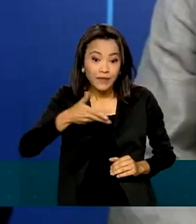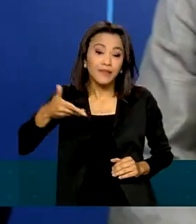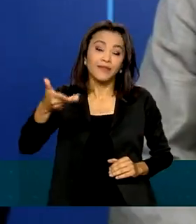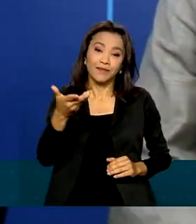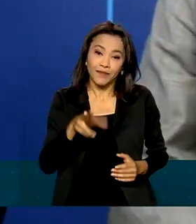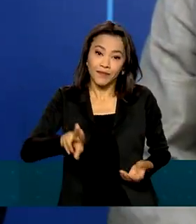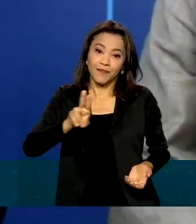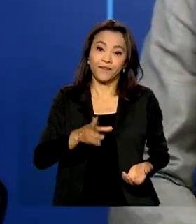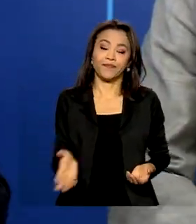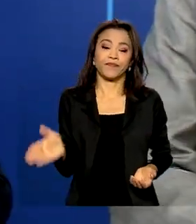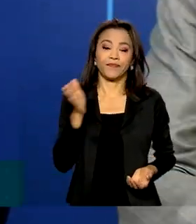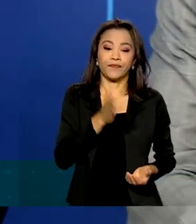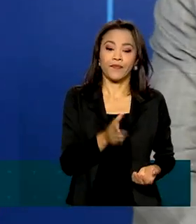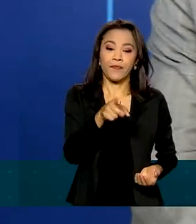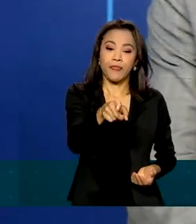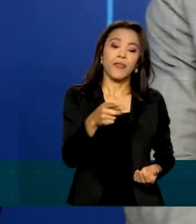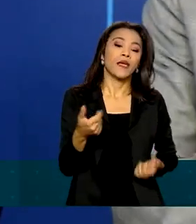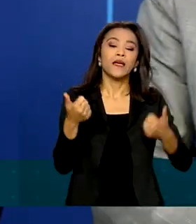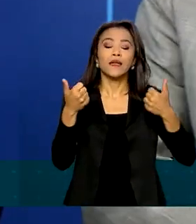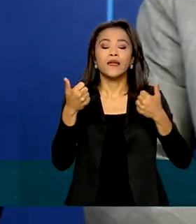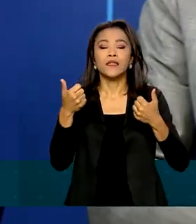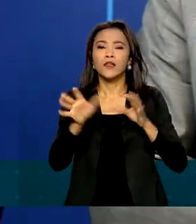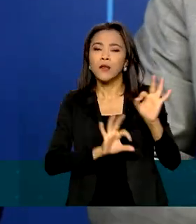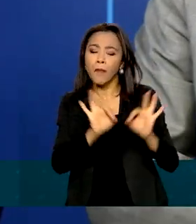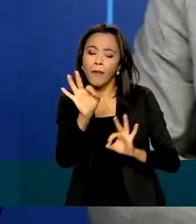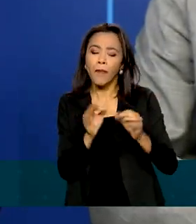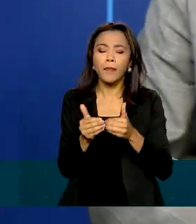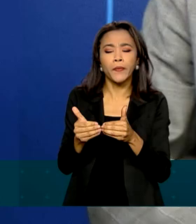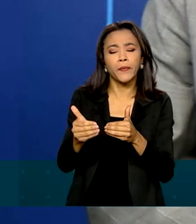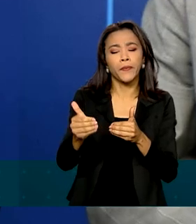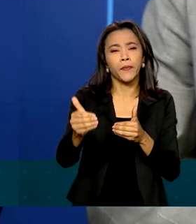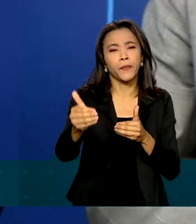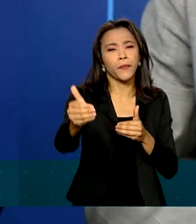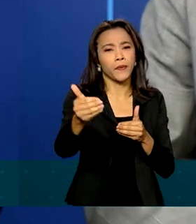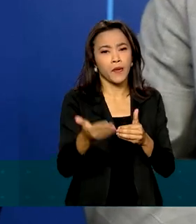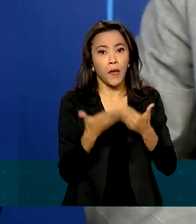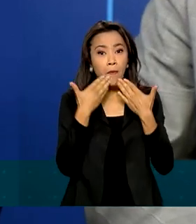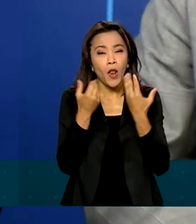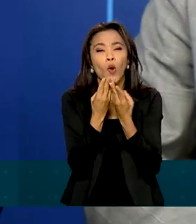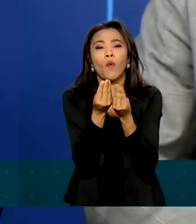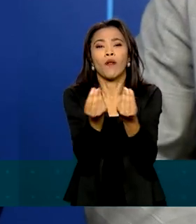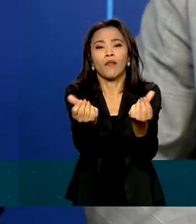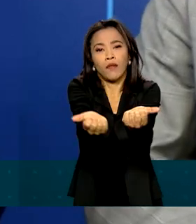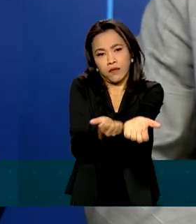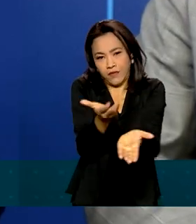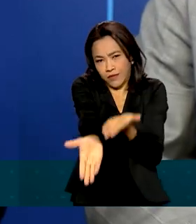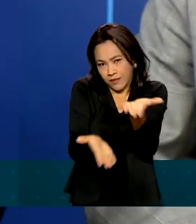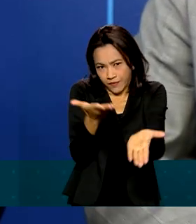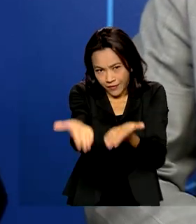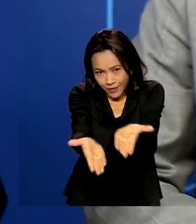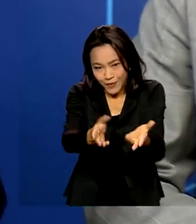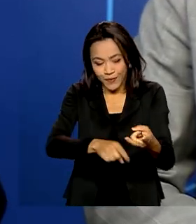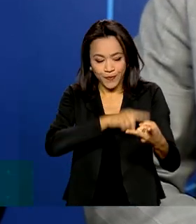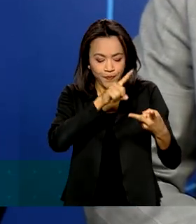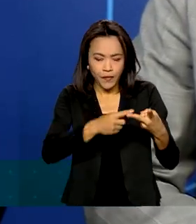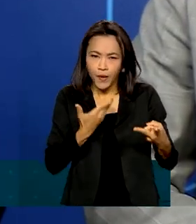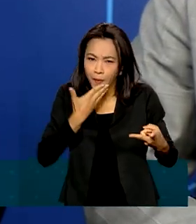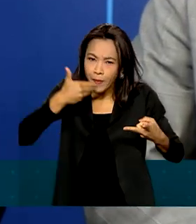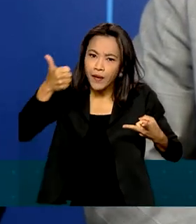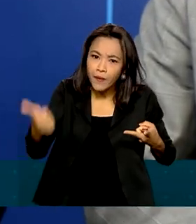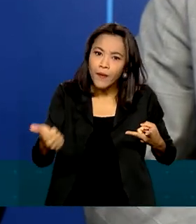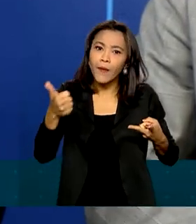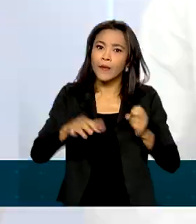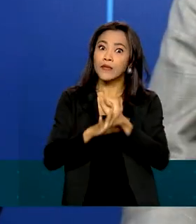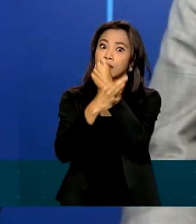tudo que a gente que a gente vislumbra daqui a pra frente é melhoria na qualidade do serviço melhoria ainda